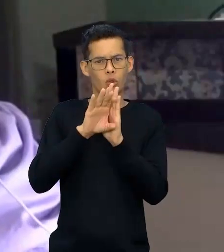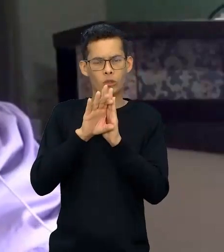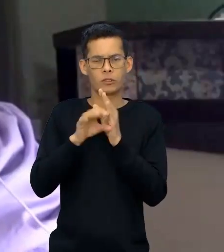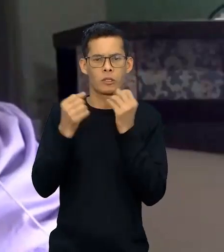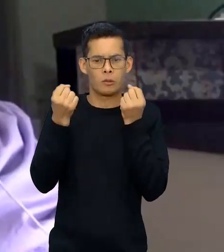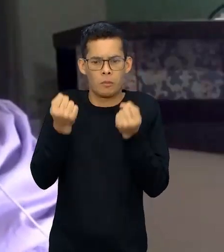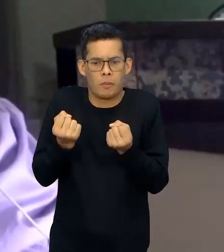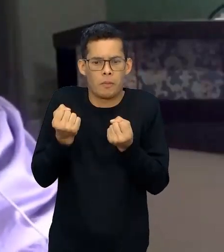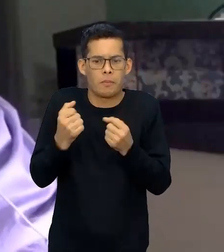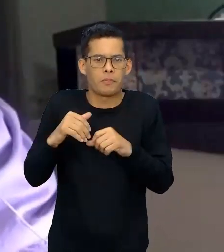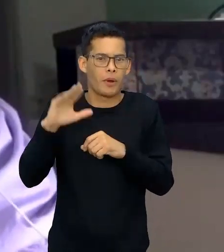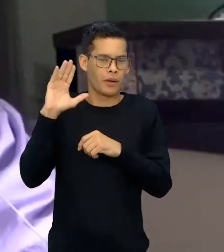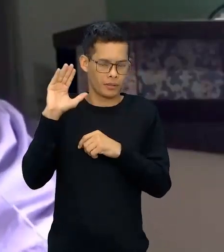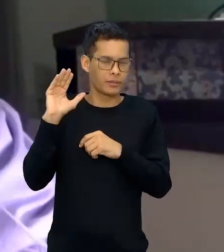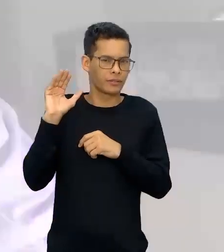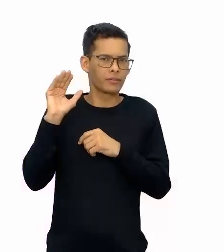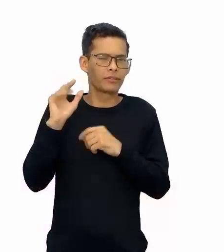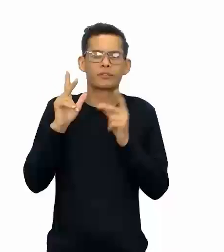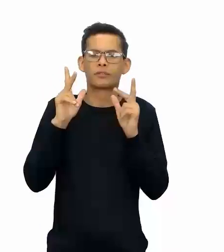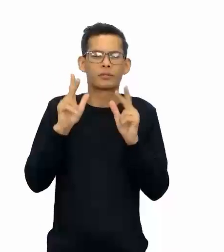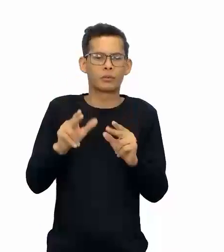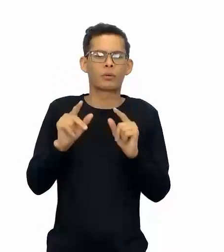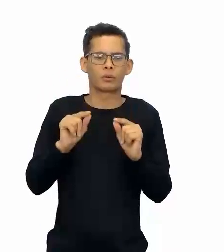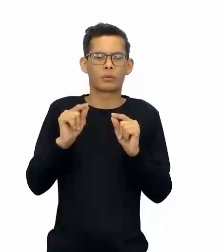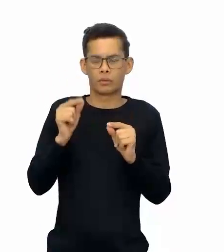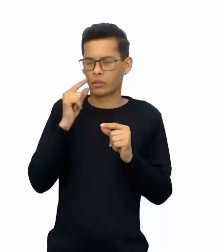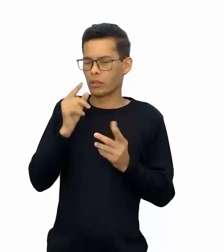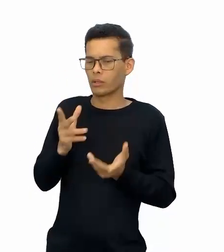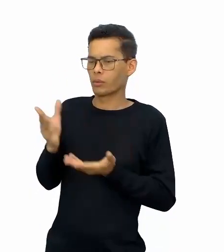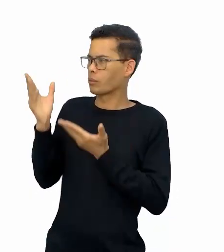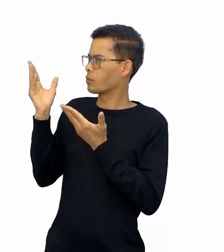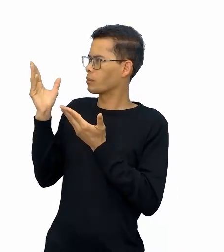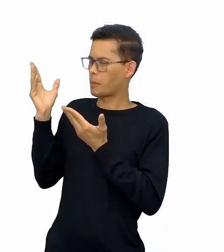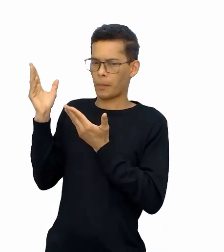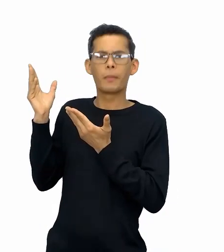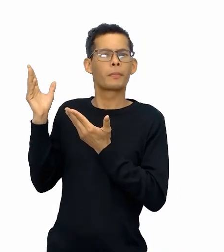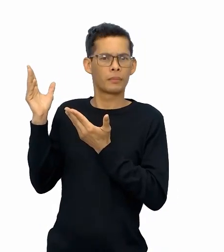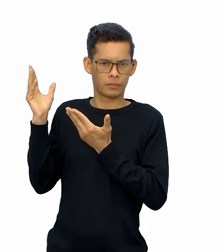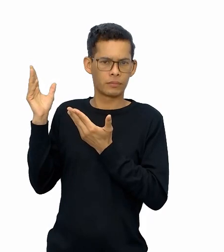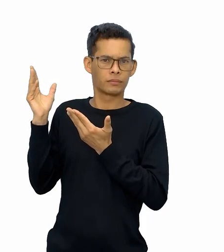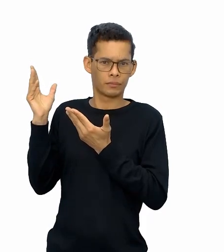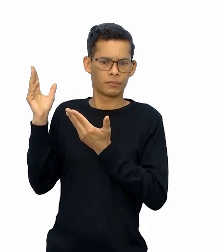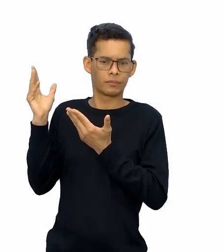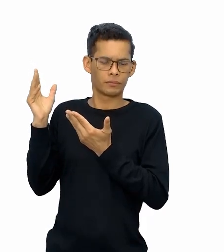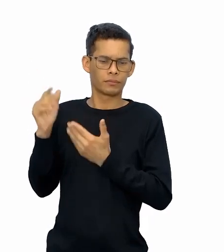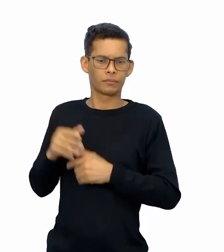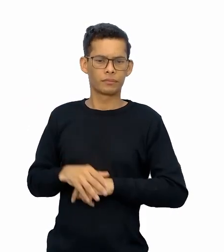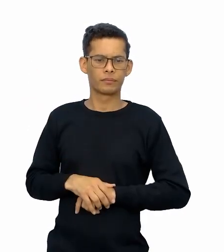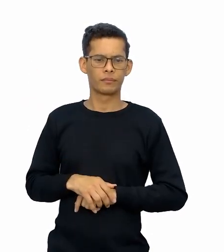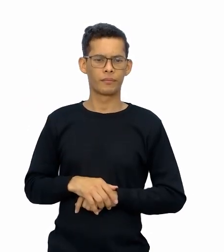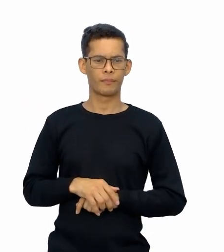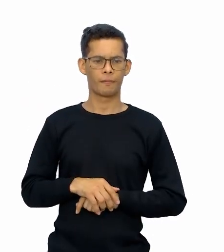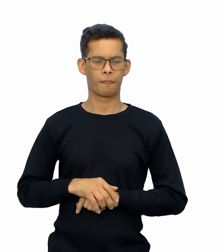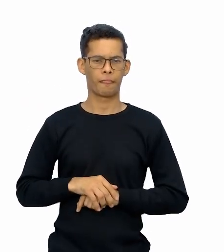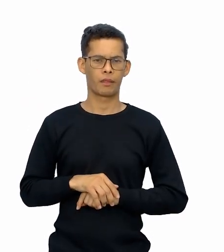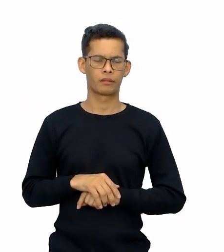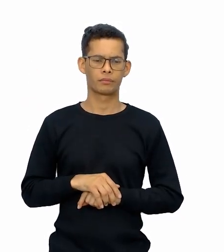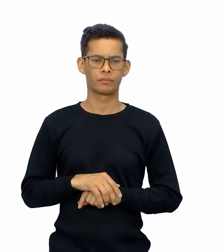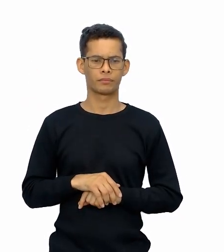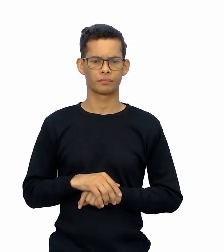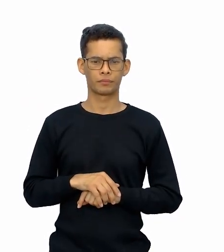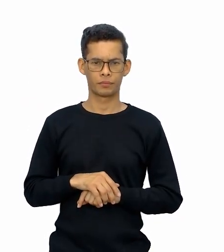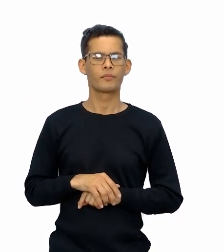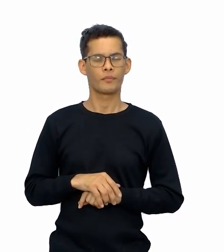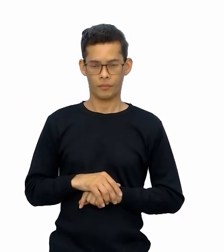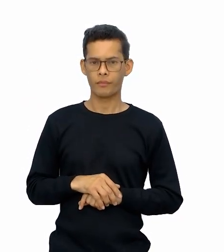mais complexos, como nós podemos ver no próximo slide. Tá? Então, no